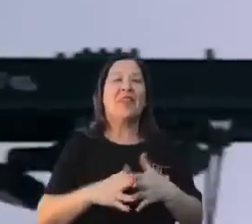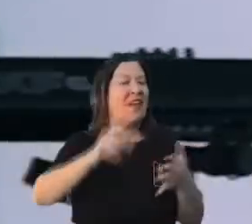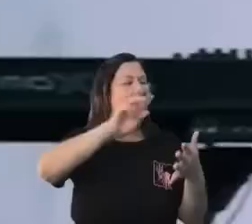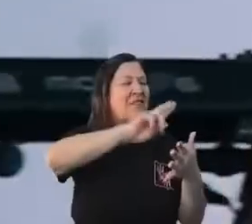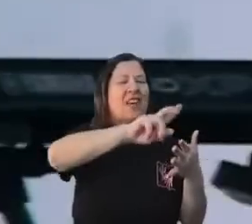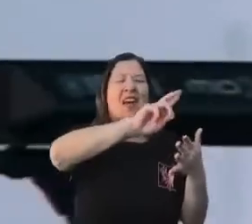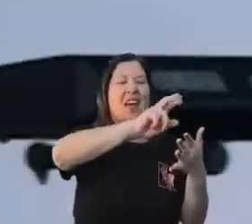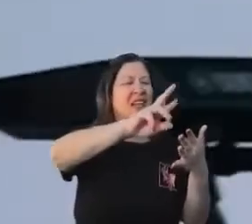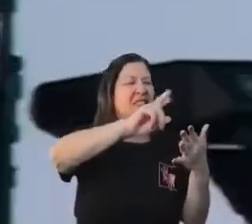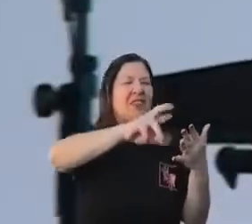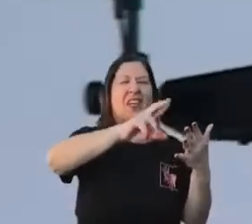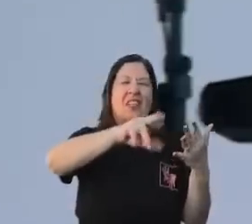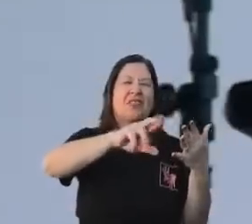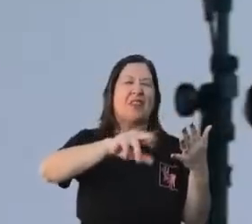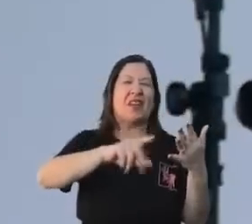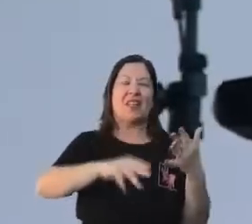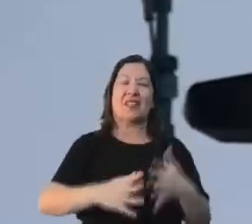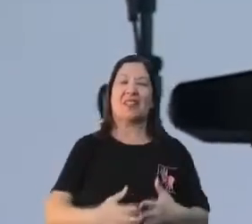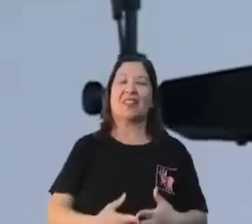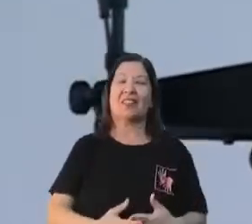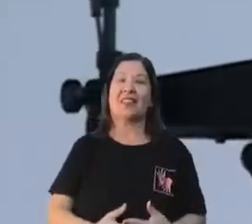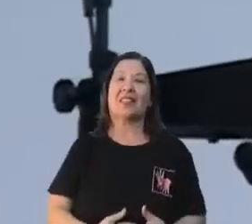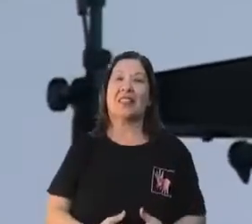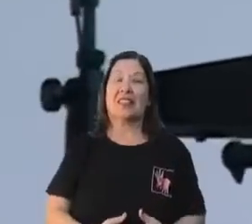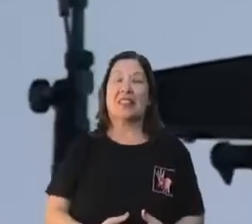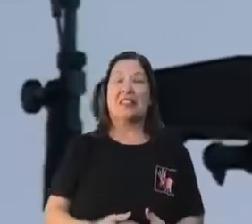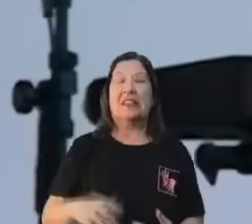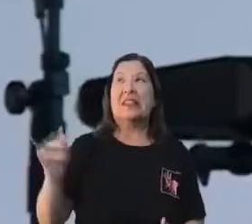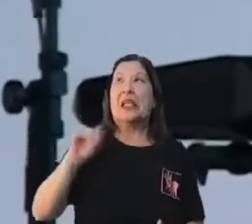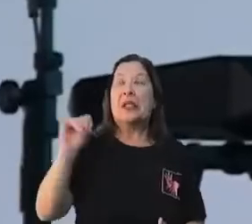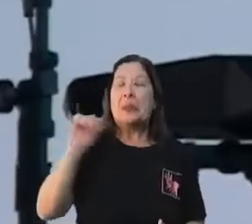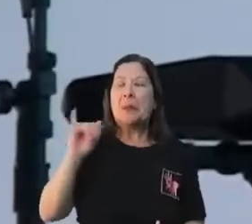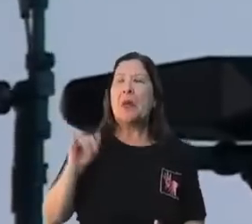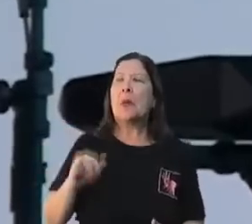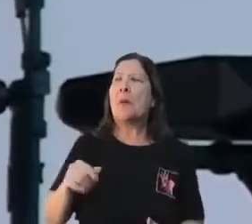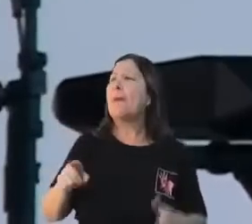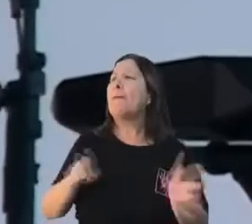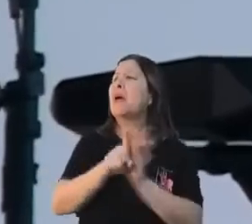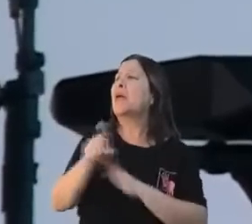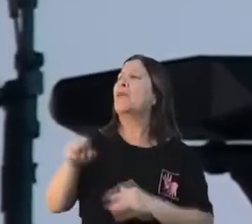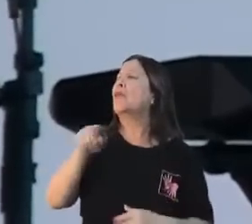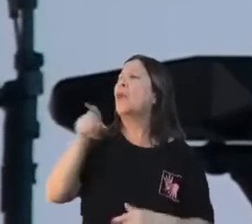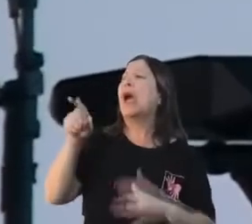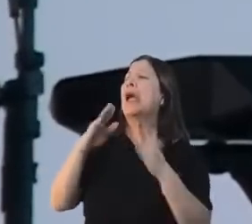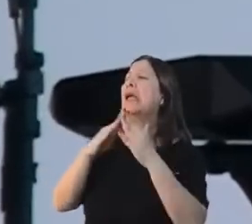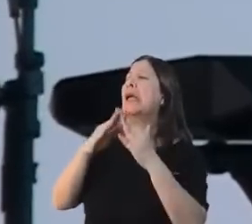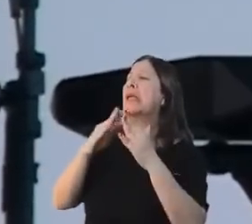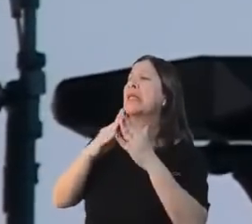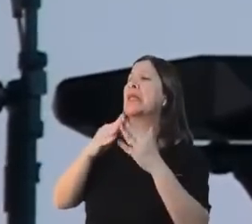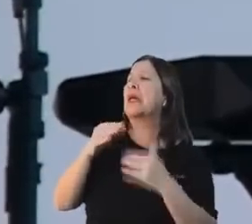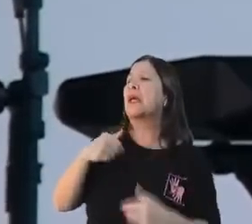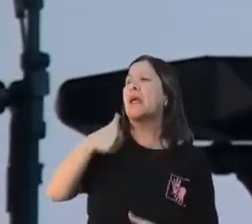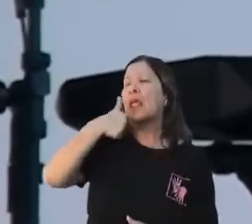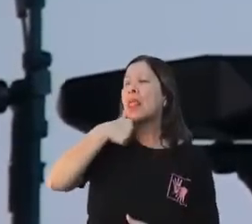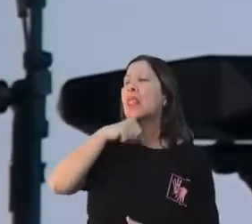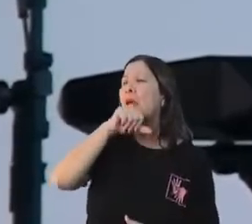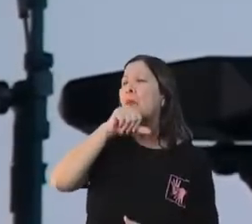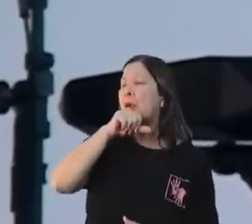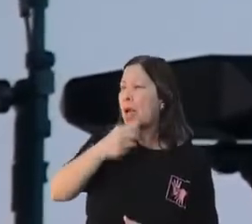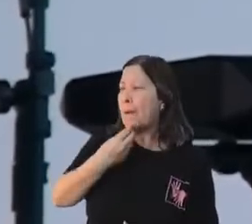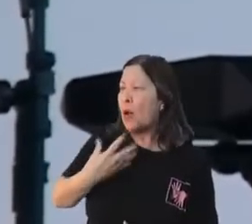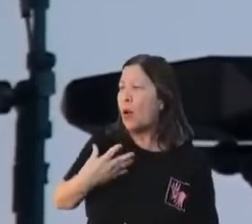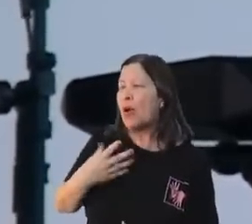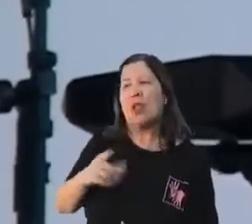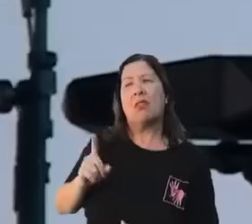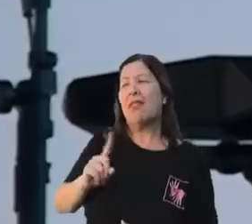galo, levanta o irmão, quer saber se a casa da Dona Luz é boa, não, a casa é muito simples, então bota tudo embaixo, vamos construir uma casa grande,